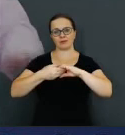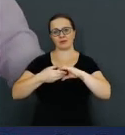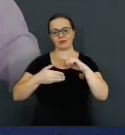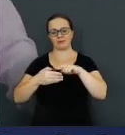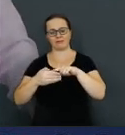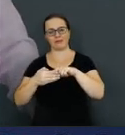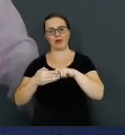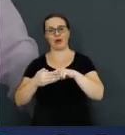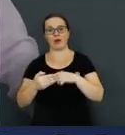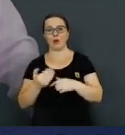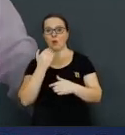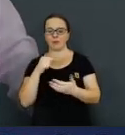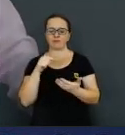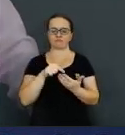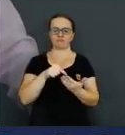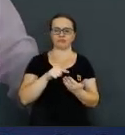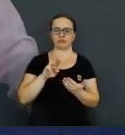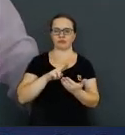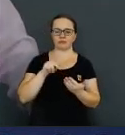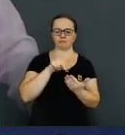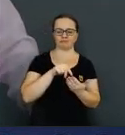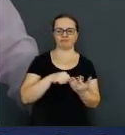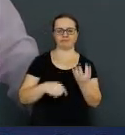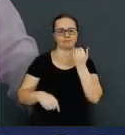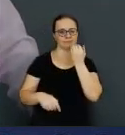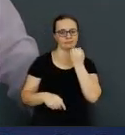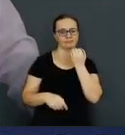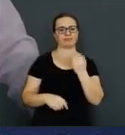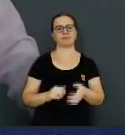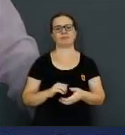protege um pouco aí, né? E, se possível,